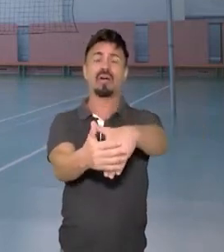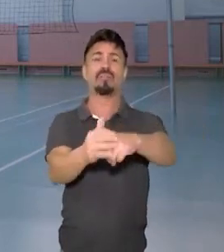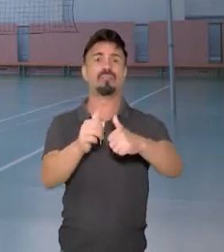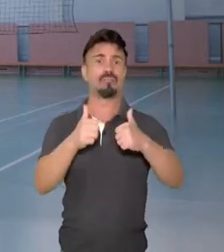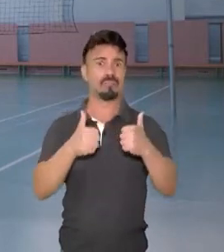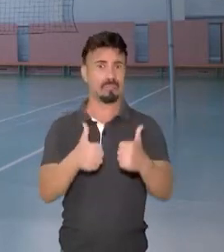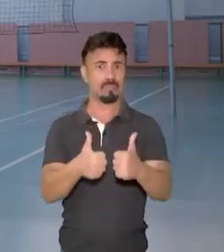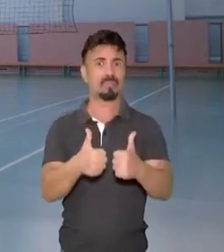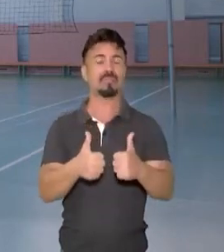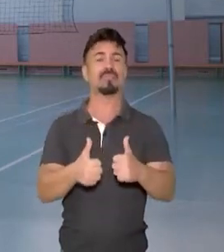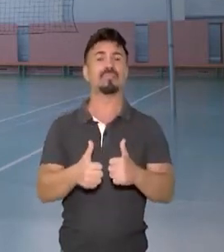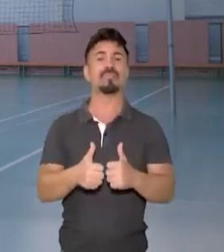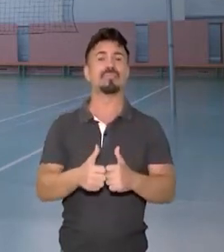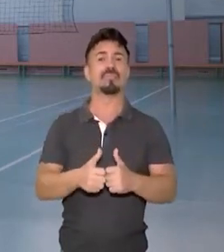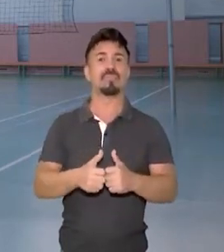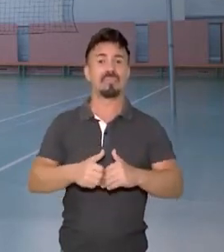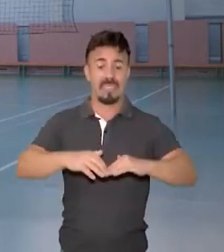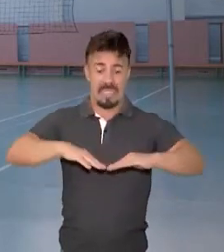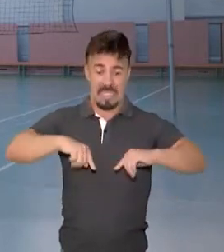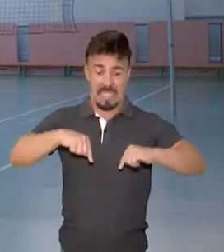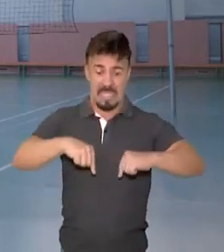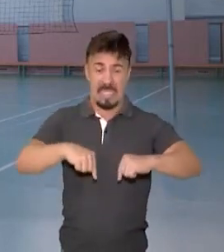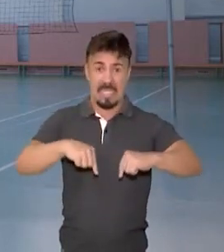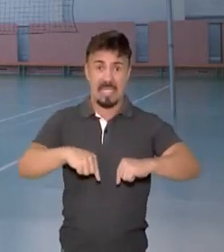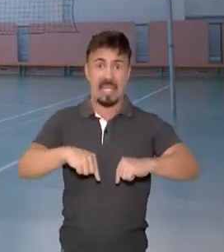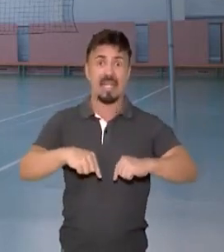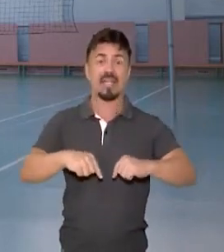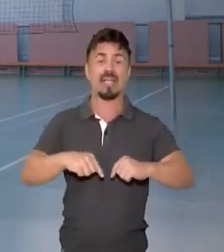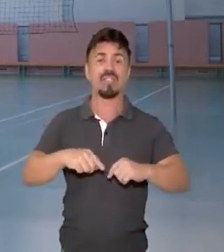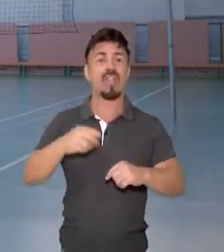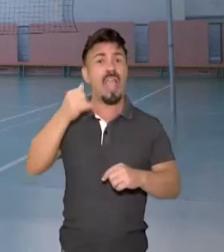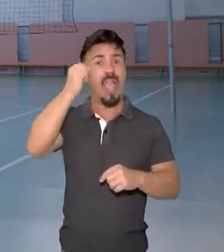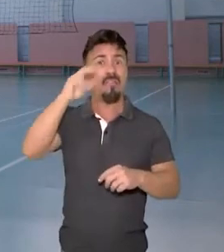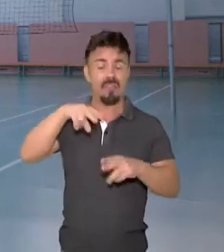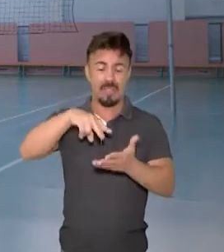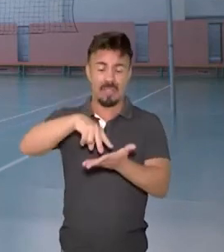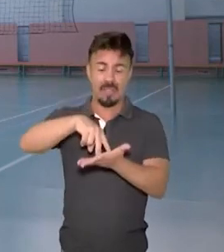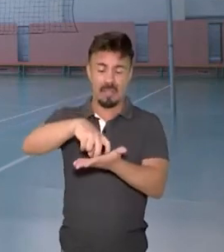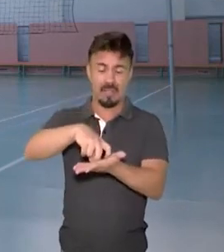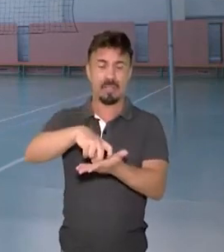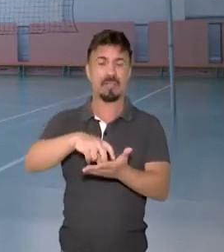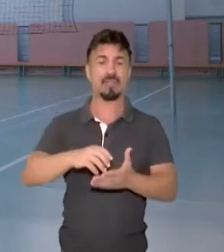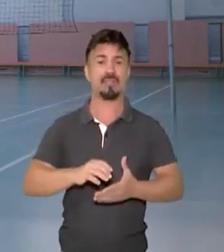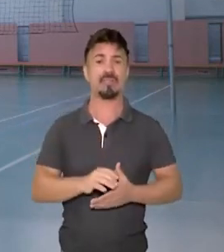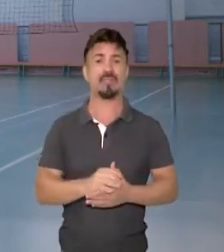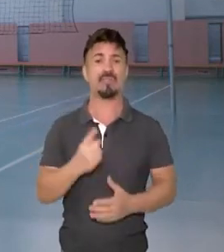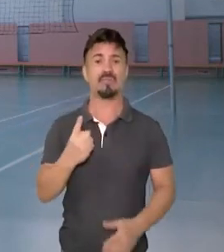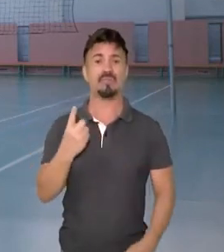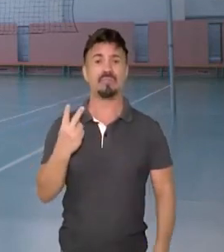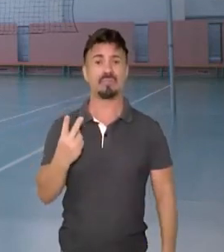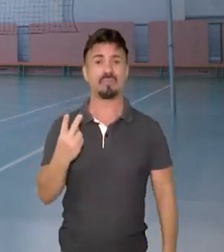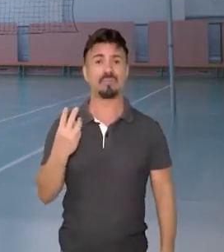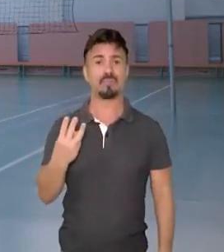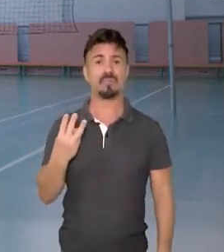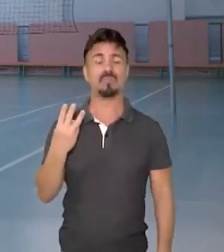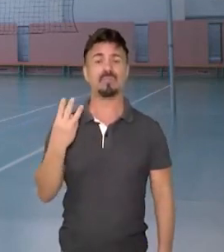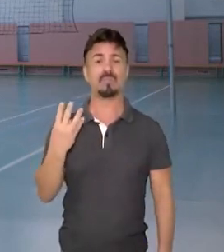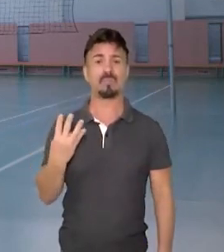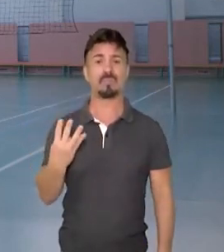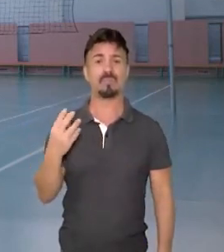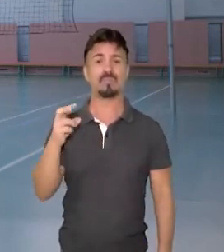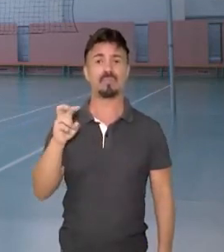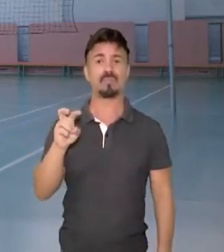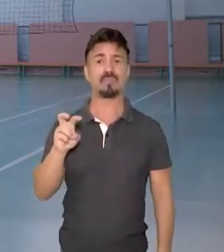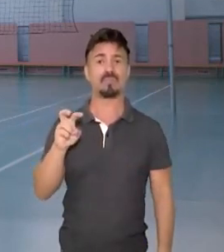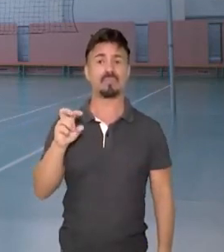beleza pega lá embaixo é Vita dobrar o joelho e só vá até onde puder tá um dois três